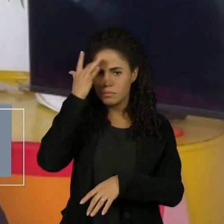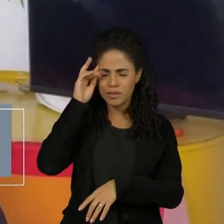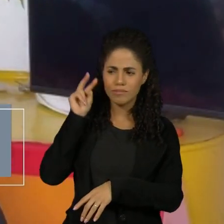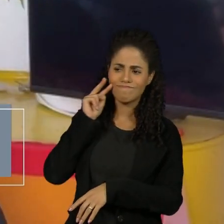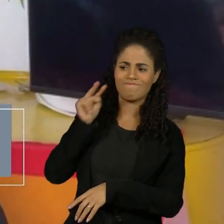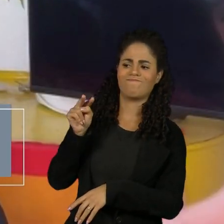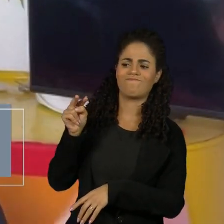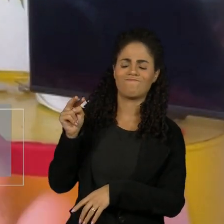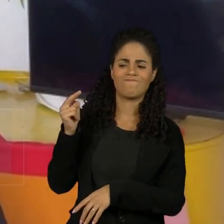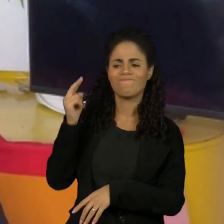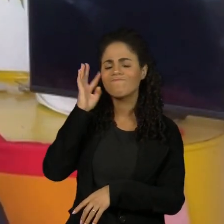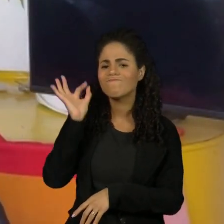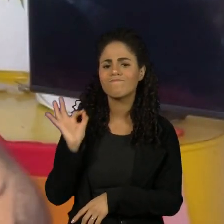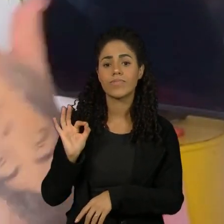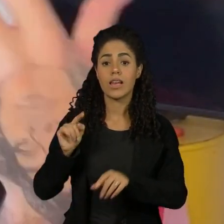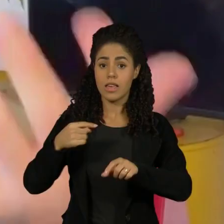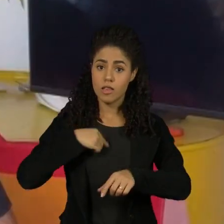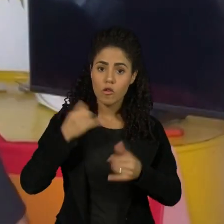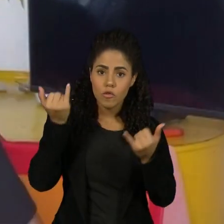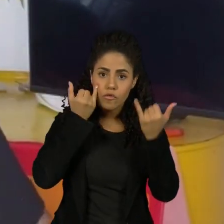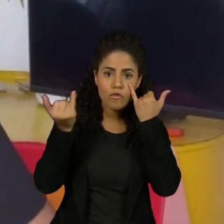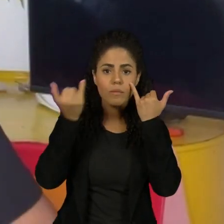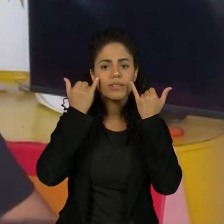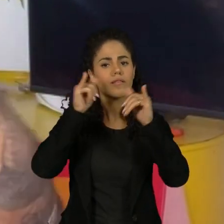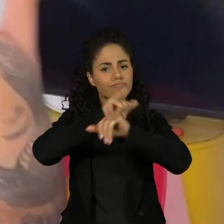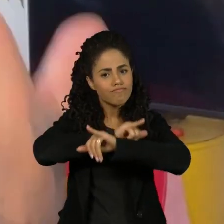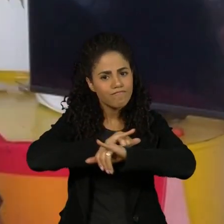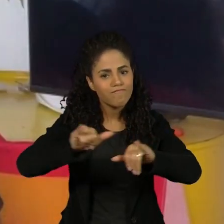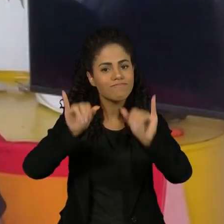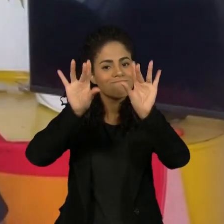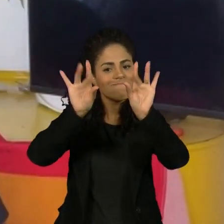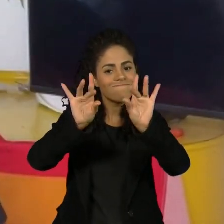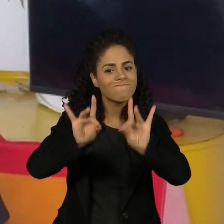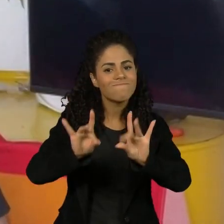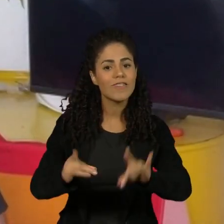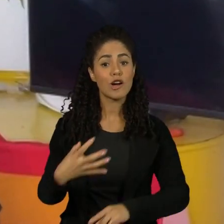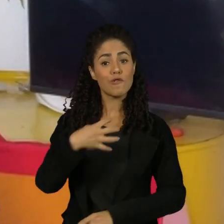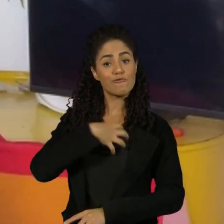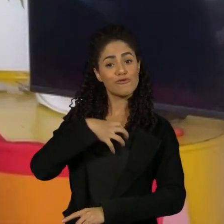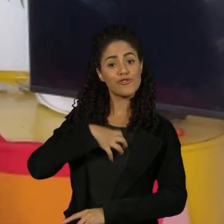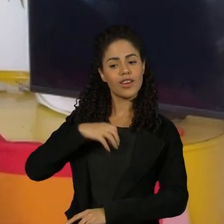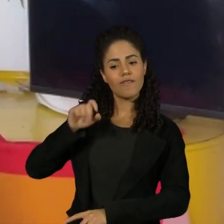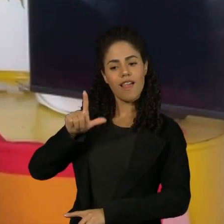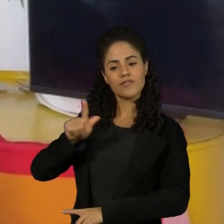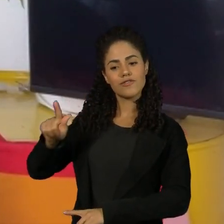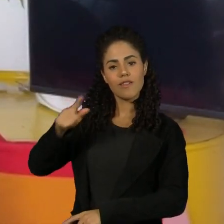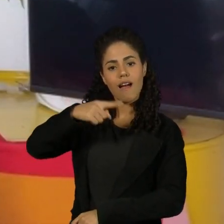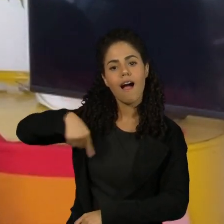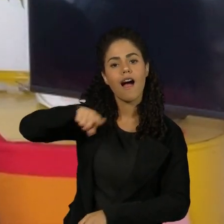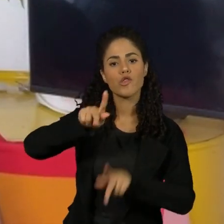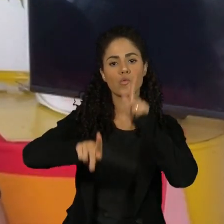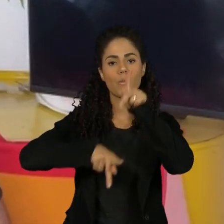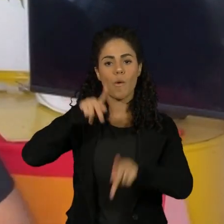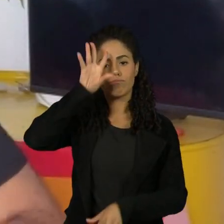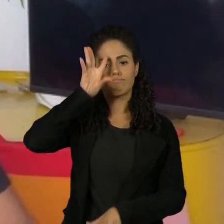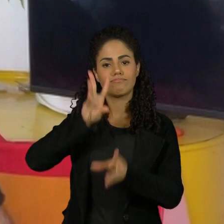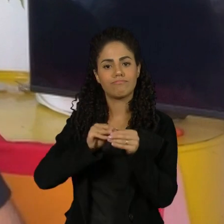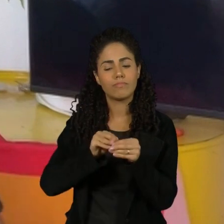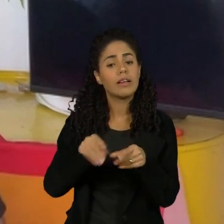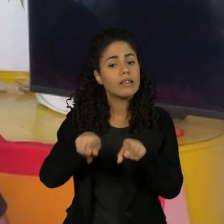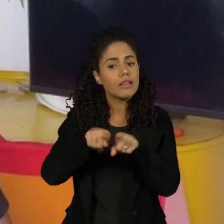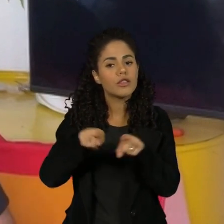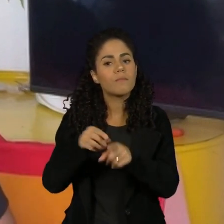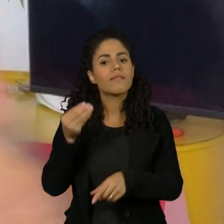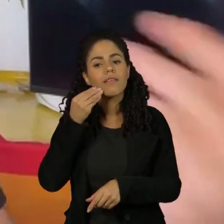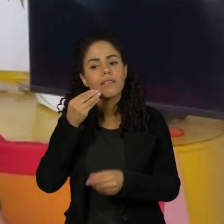entendendo muito bem. E aí eu trago isso muito facilitado, numa linguagem popular, para as pessoas entenderem e talvez até inserirem